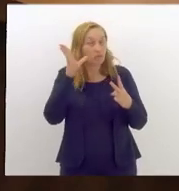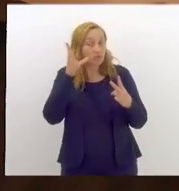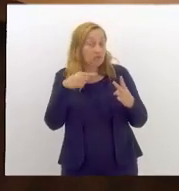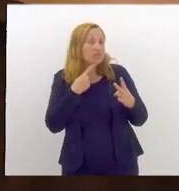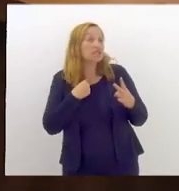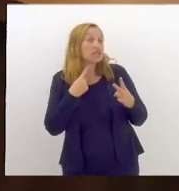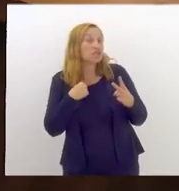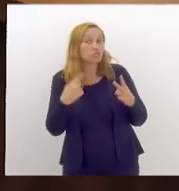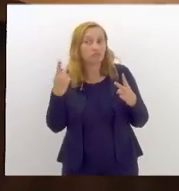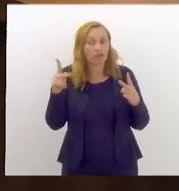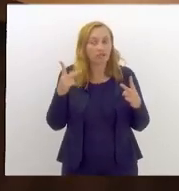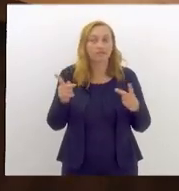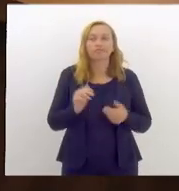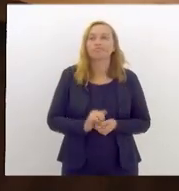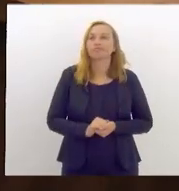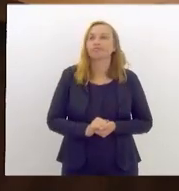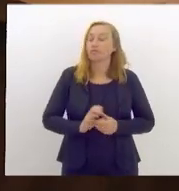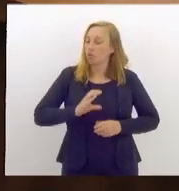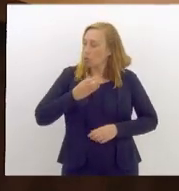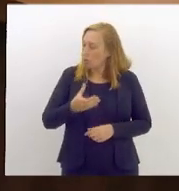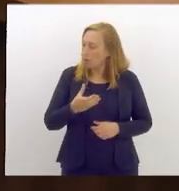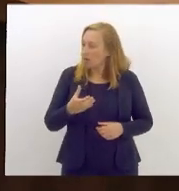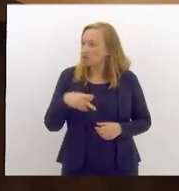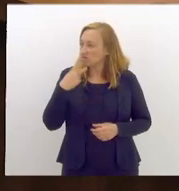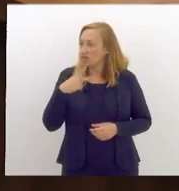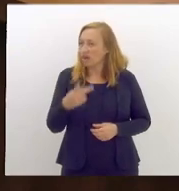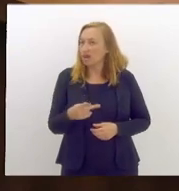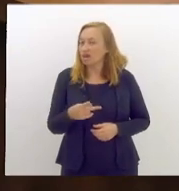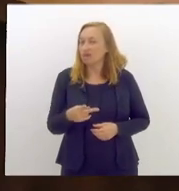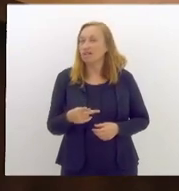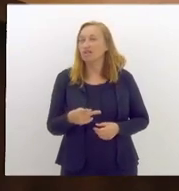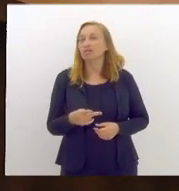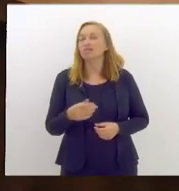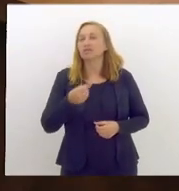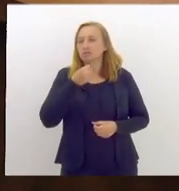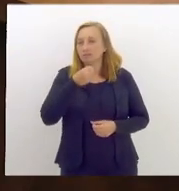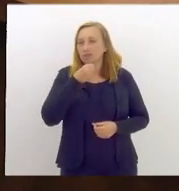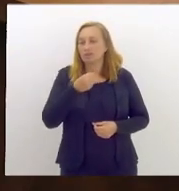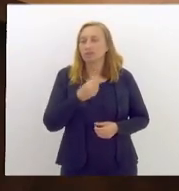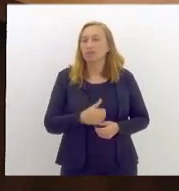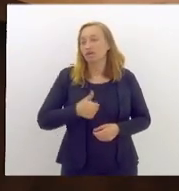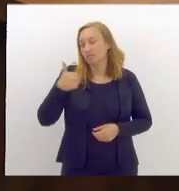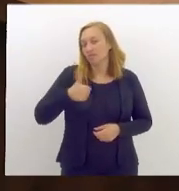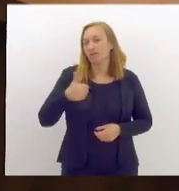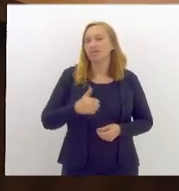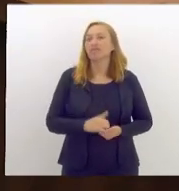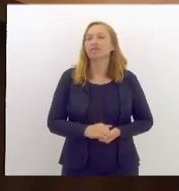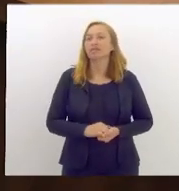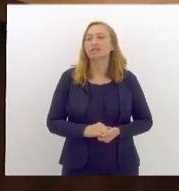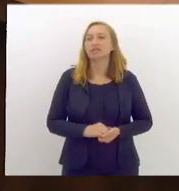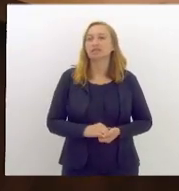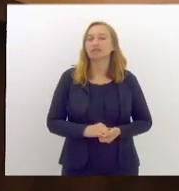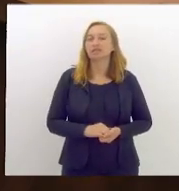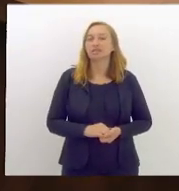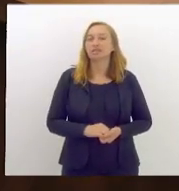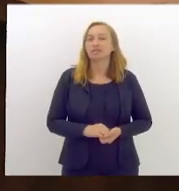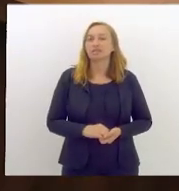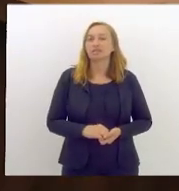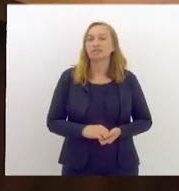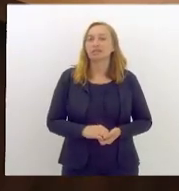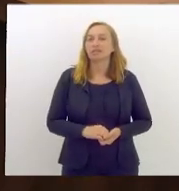do autor que precisa ter coragem de assumi-las publicamente ao microfone a primeira delas a primeira delas